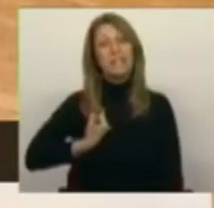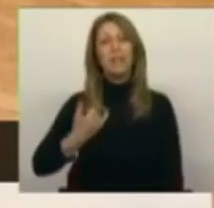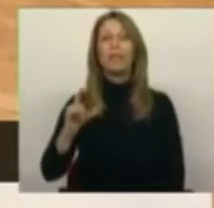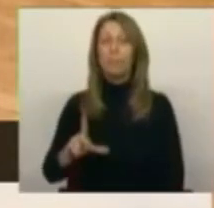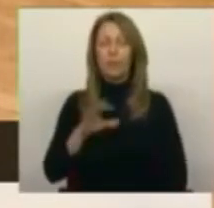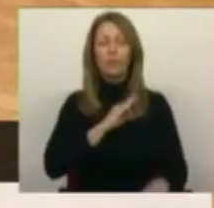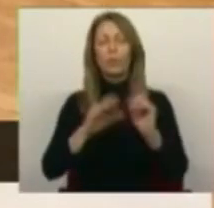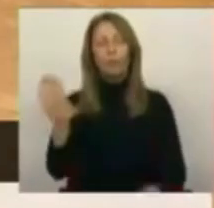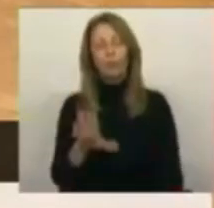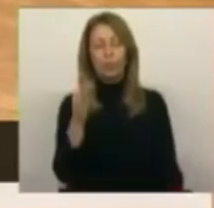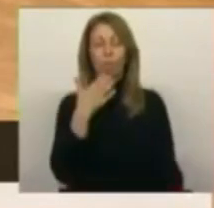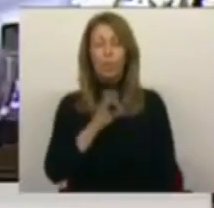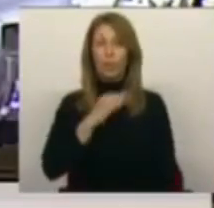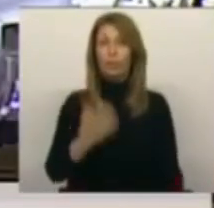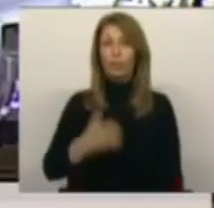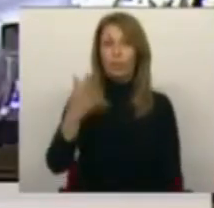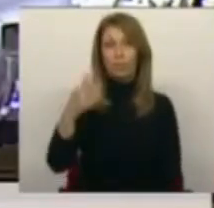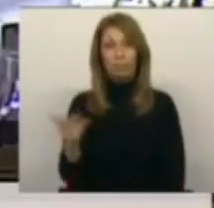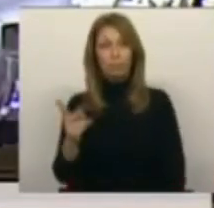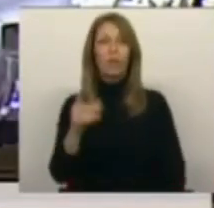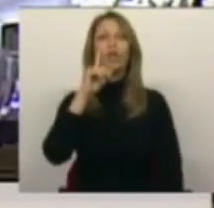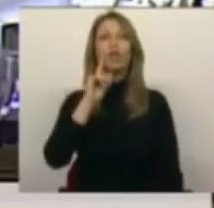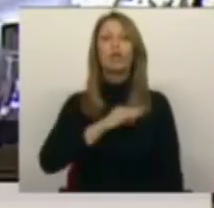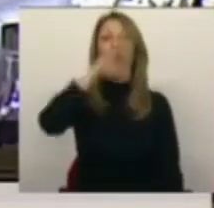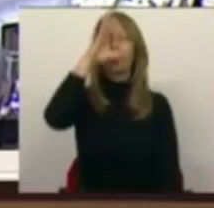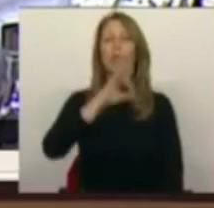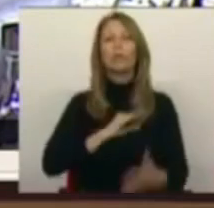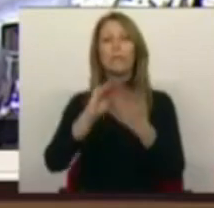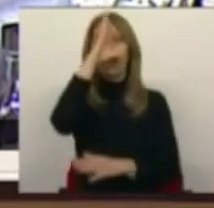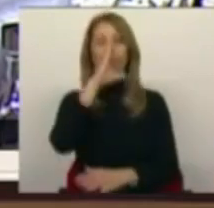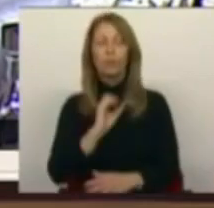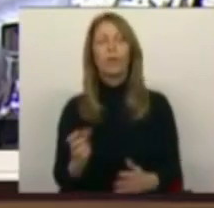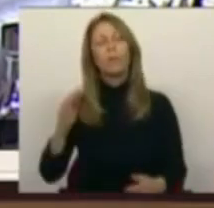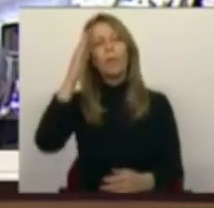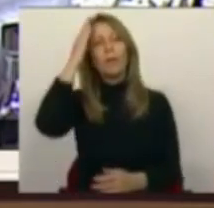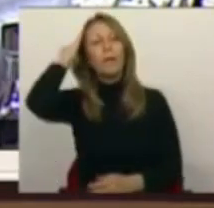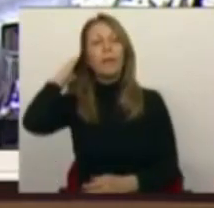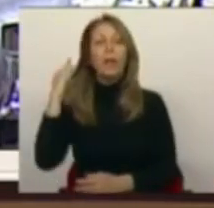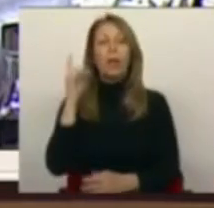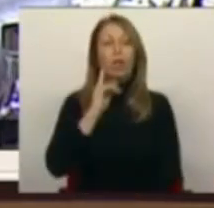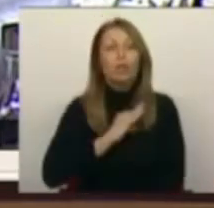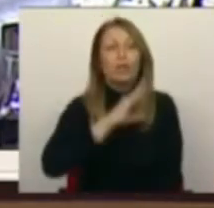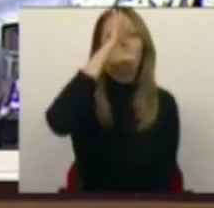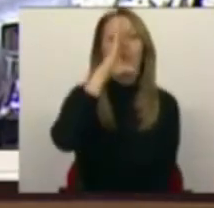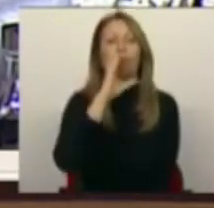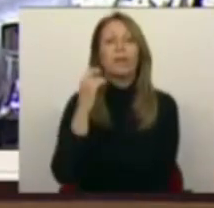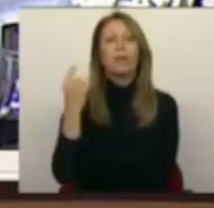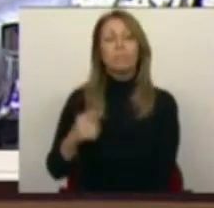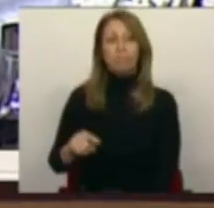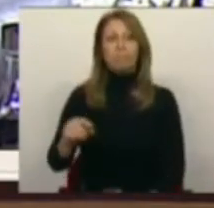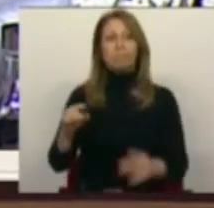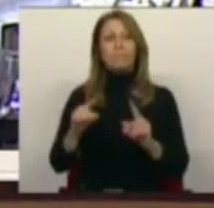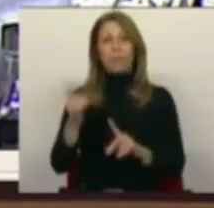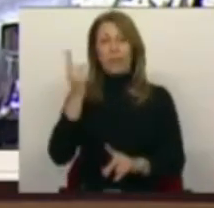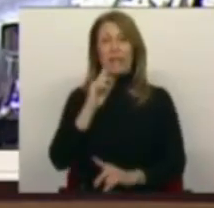Obrigado, Sr. Presidente, Srs. Presidentes, aliás, das Comissões, Sra. Ministra, Sras. Secretárias de Estado, Srs. Secretários de Estado. Sra. Ministra, estivemos aqui na segunda-feira de dias,